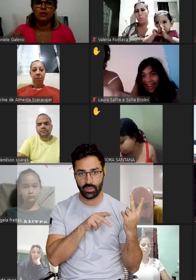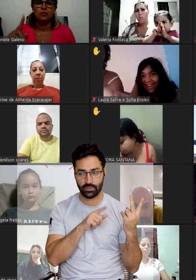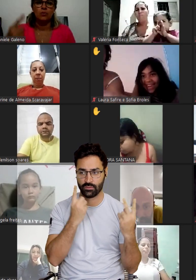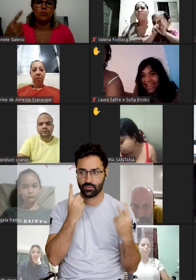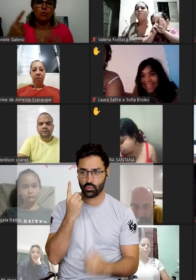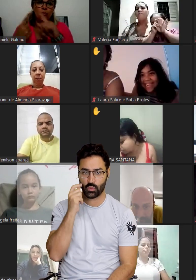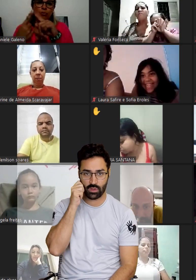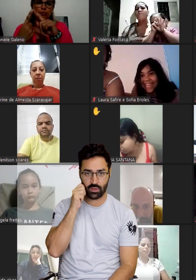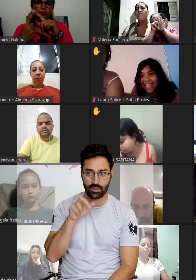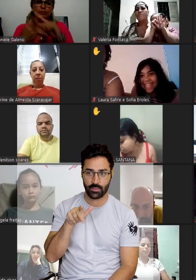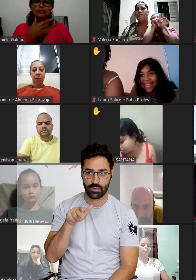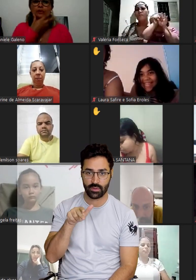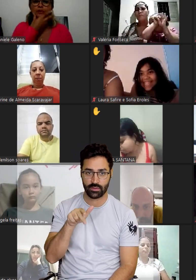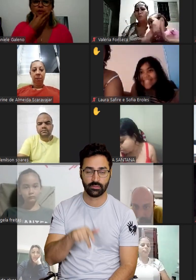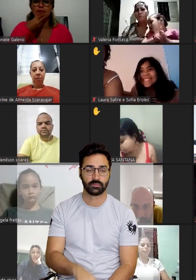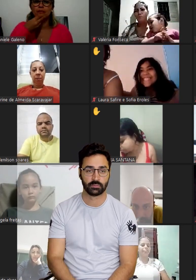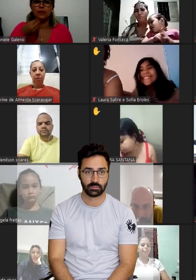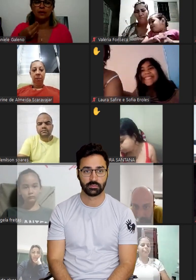Então, viu, gente, ó.